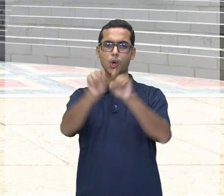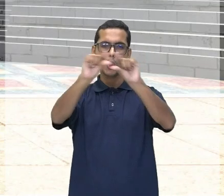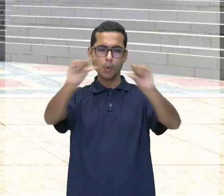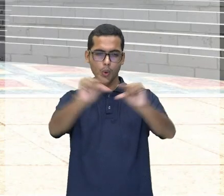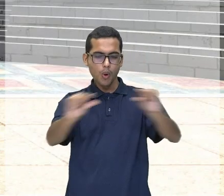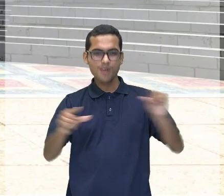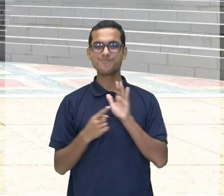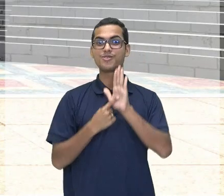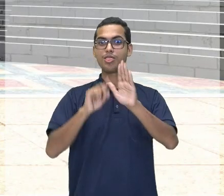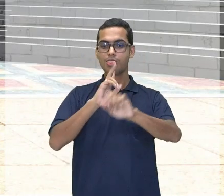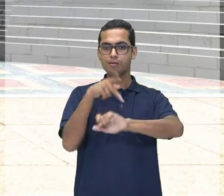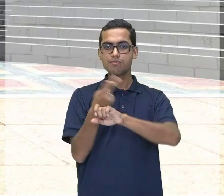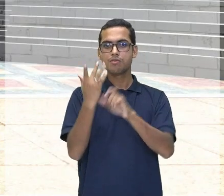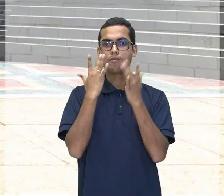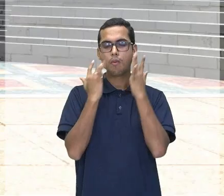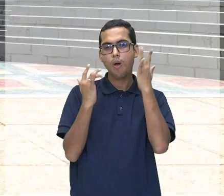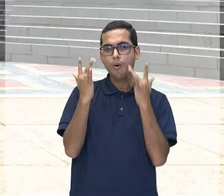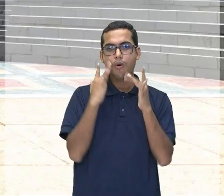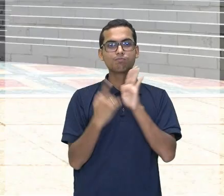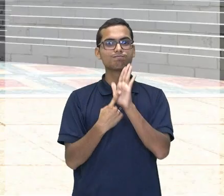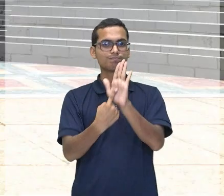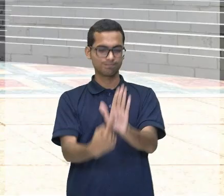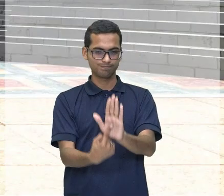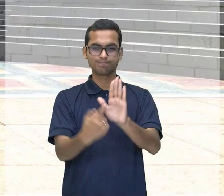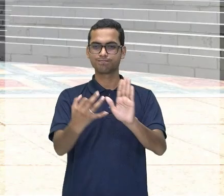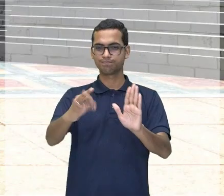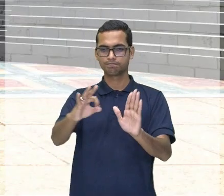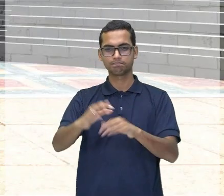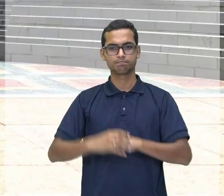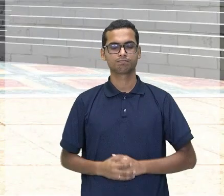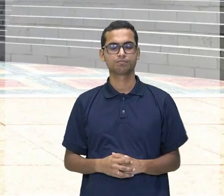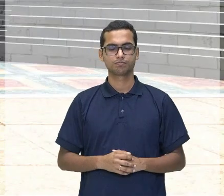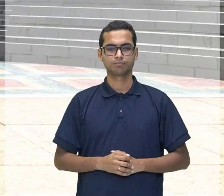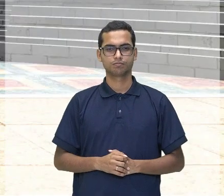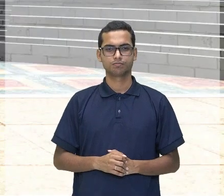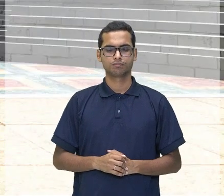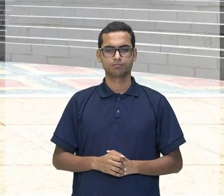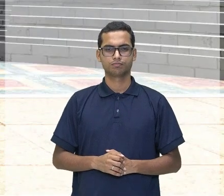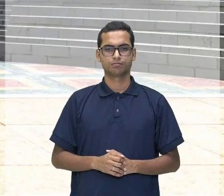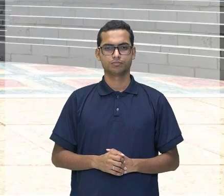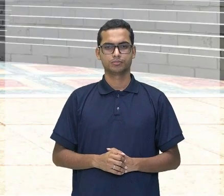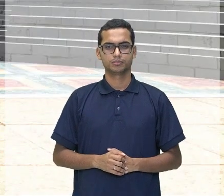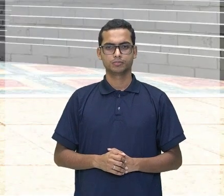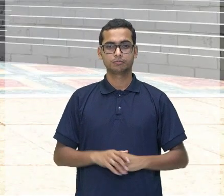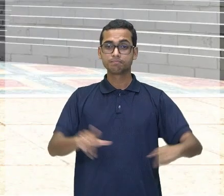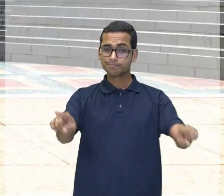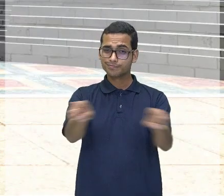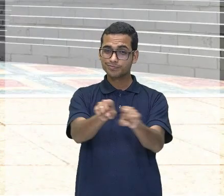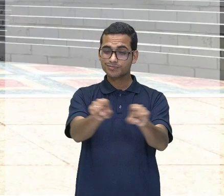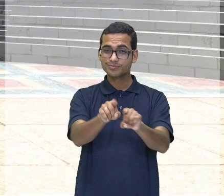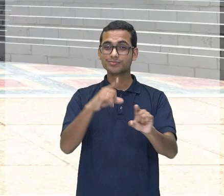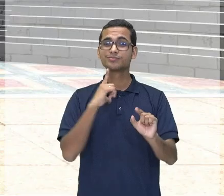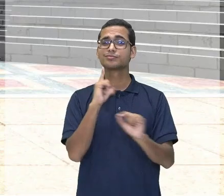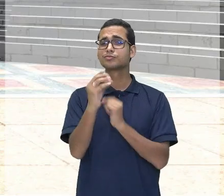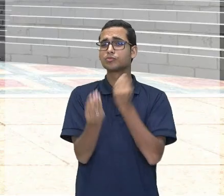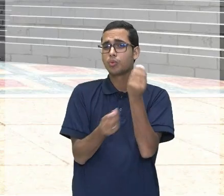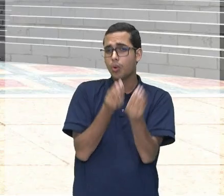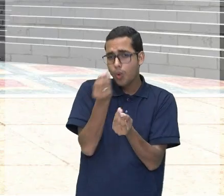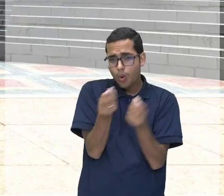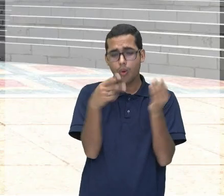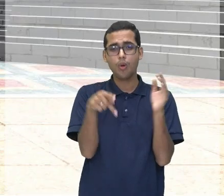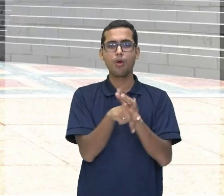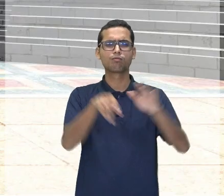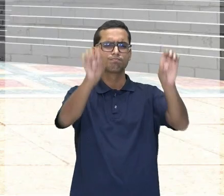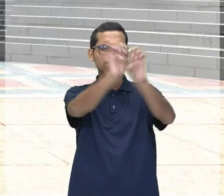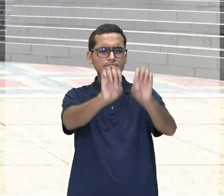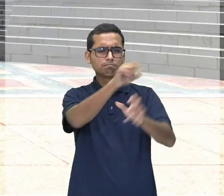tá bom? Continuando, nós temos as formas básicas, né, do texto dramático. Primeiro